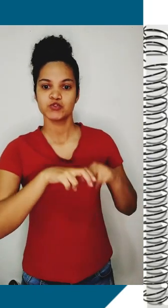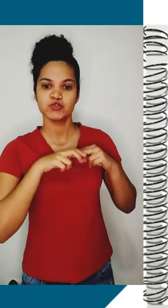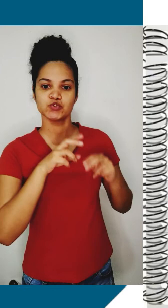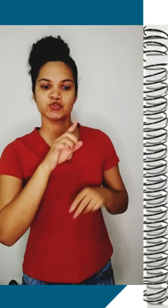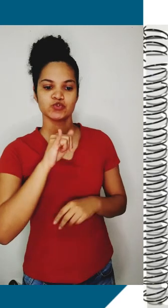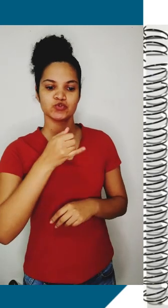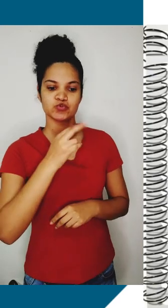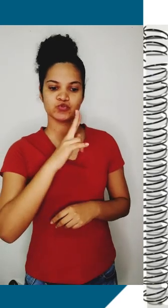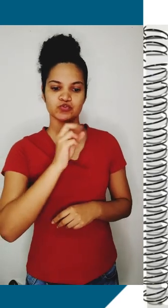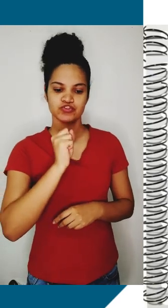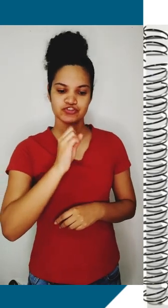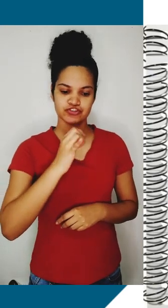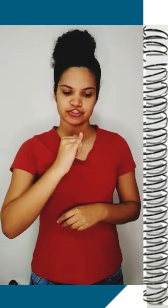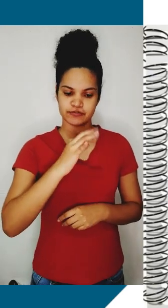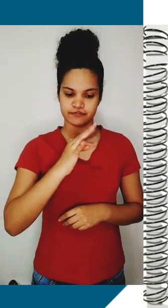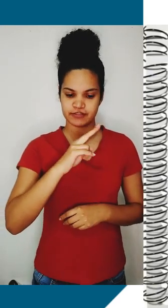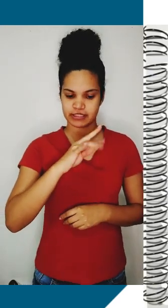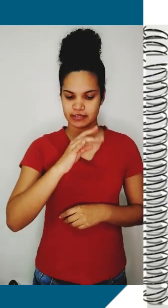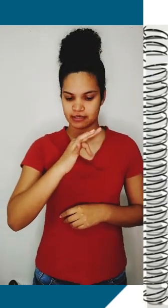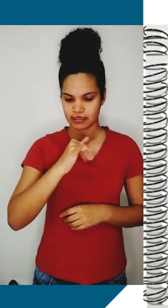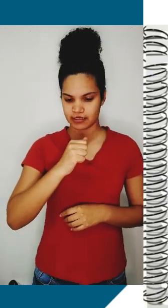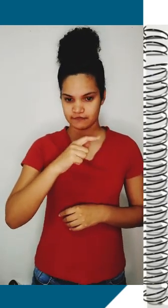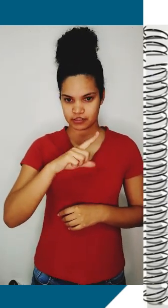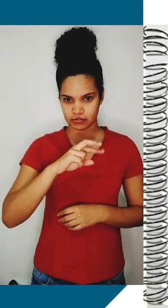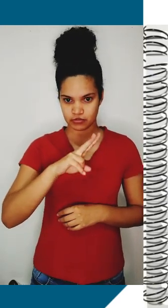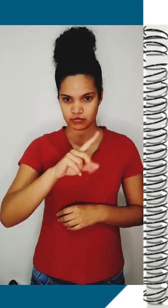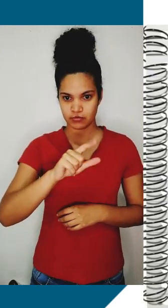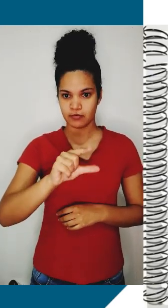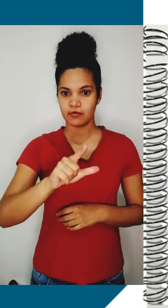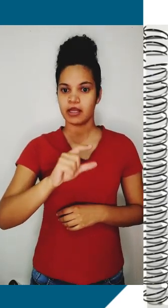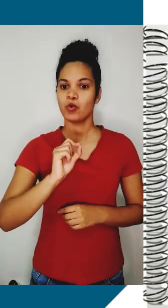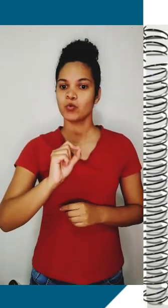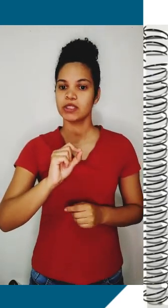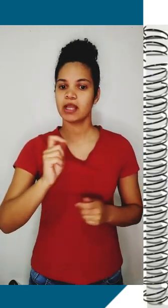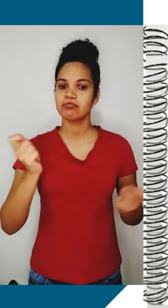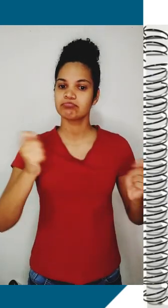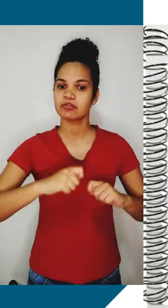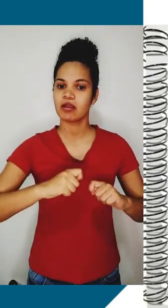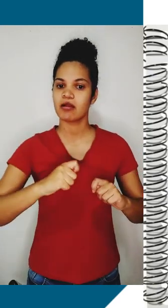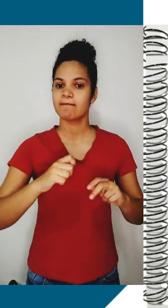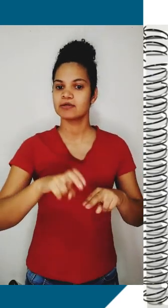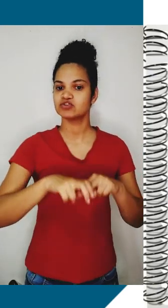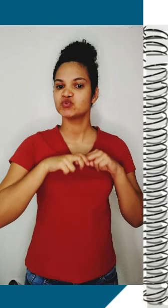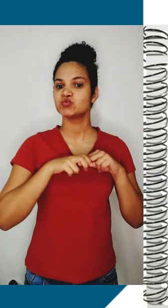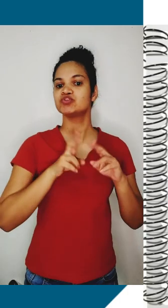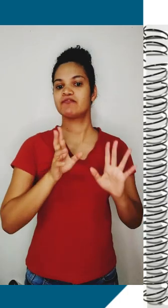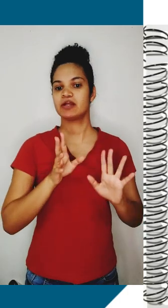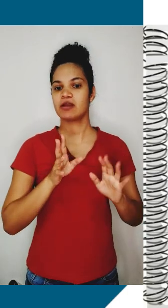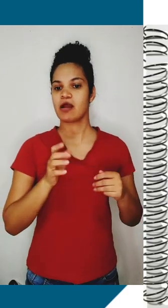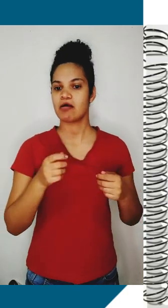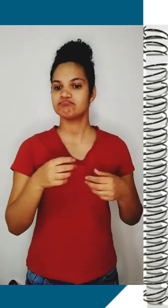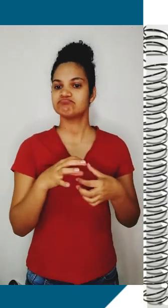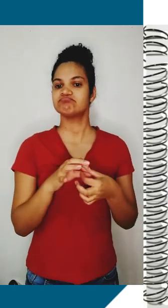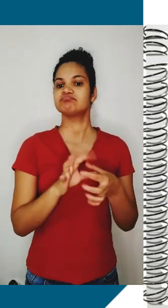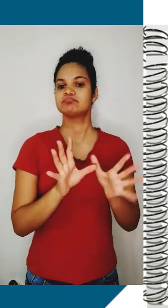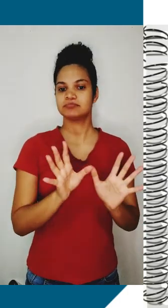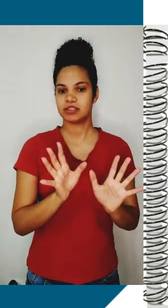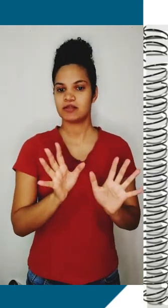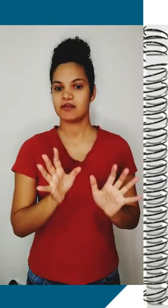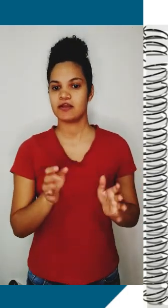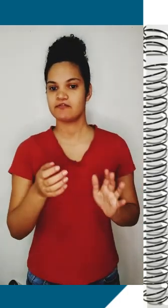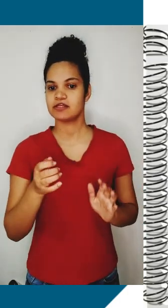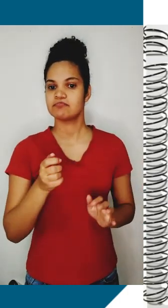justificado, isto é, isento de responsabilidade, desculpado, legitimado. Por sua vez, o verbo vingar